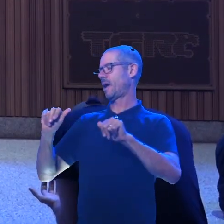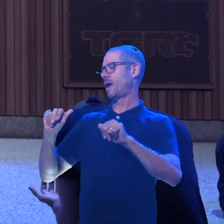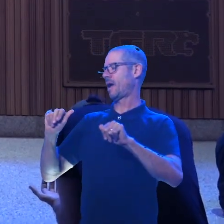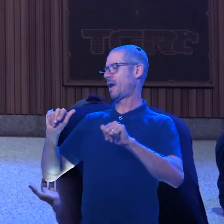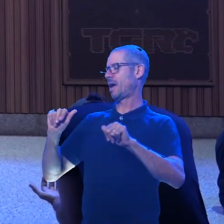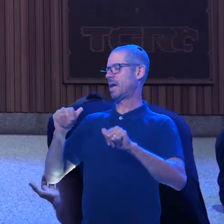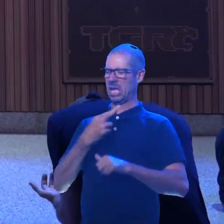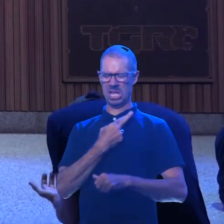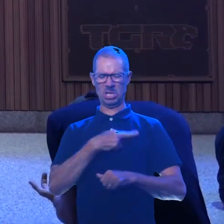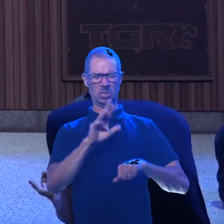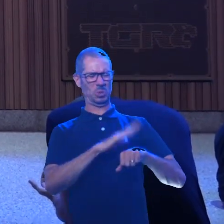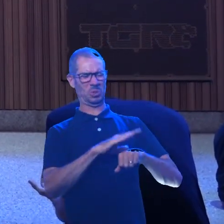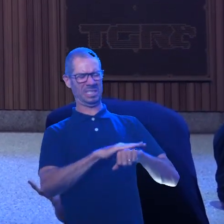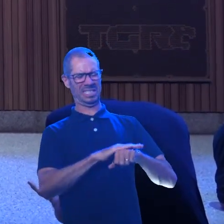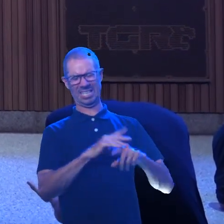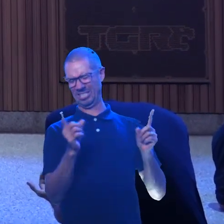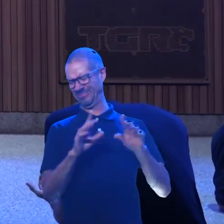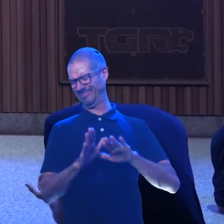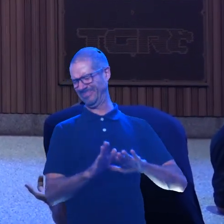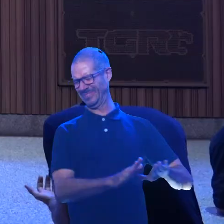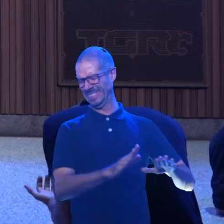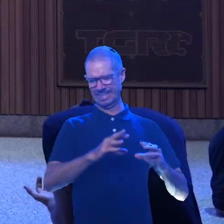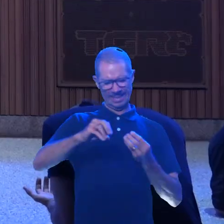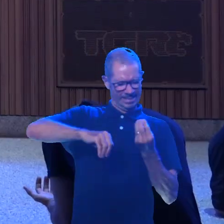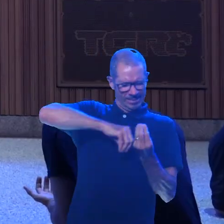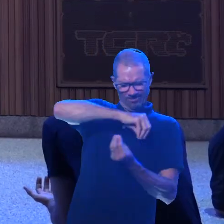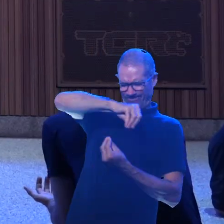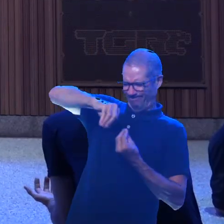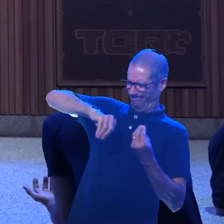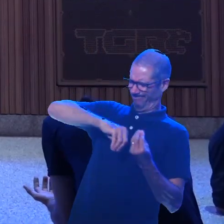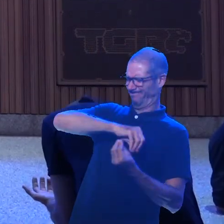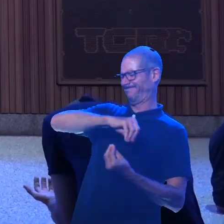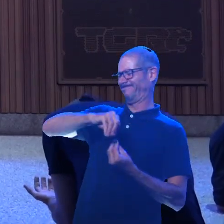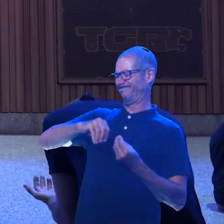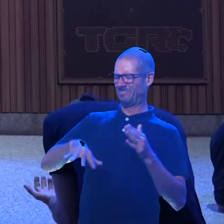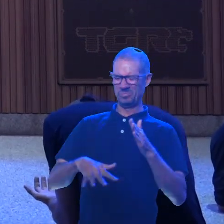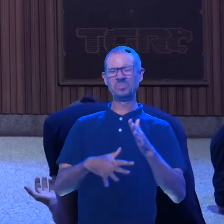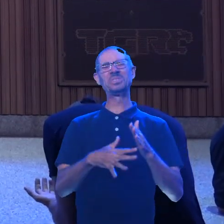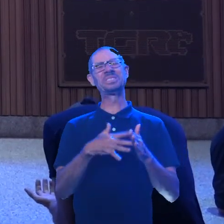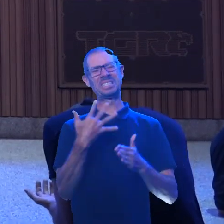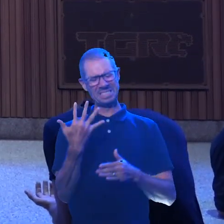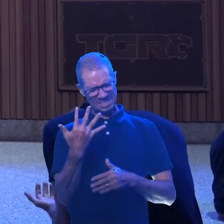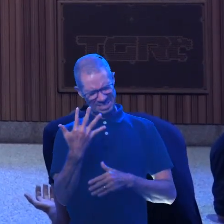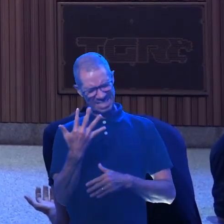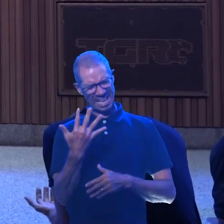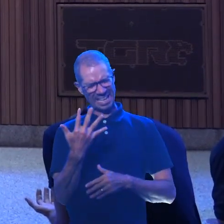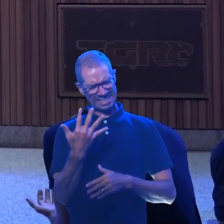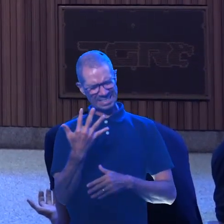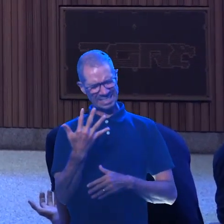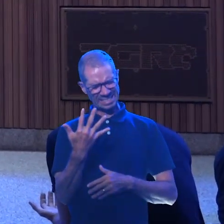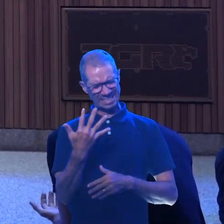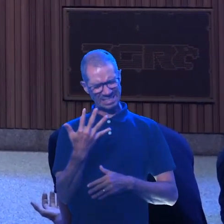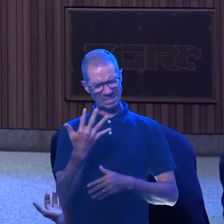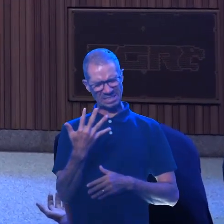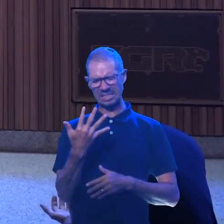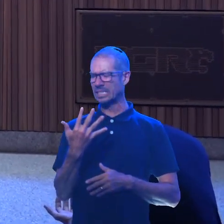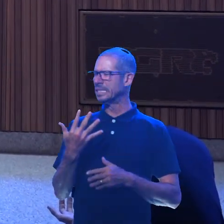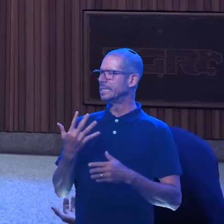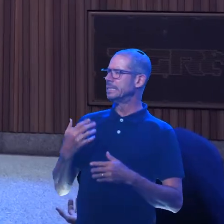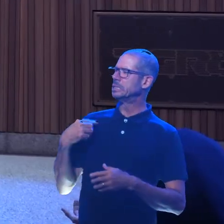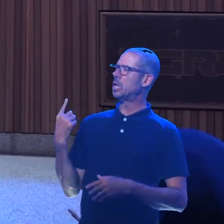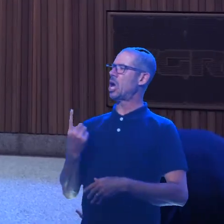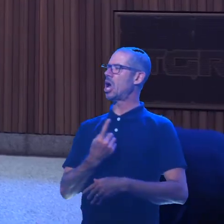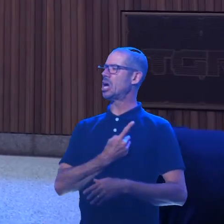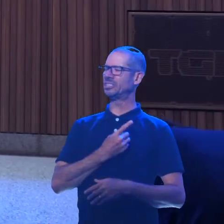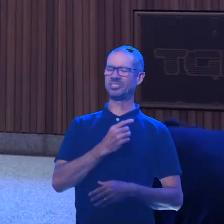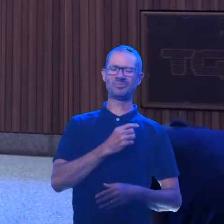usemos da religiosidade, do sincretismo, ou muitas vezes nos dizemos que digamos que somos